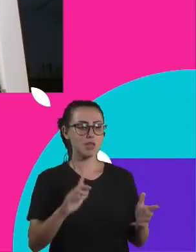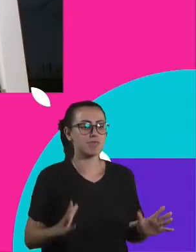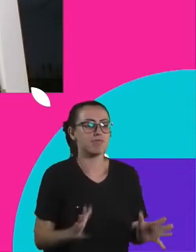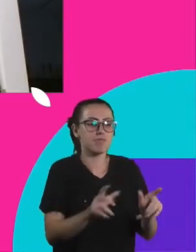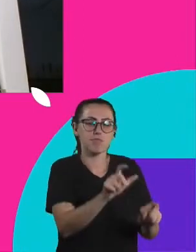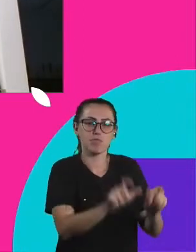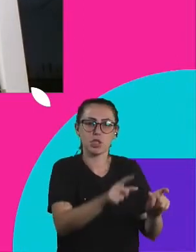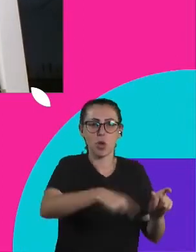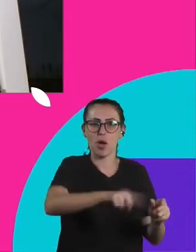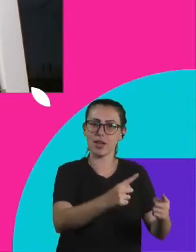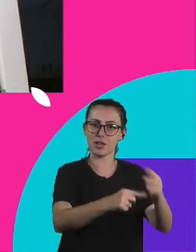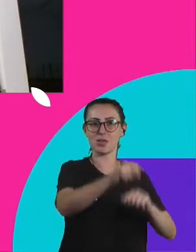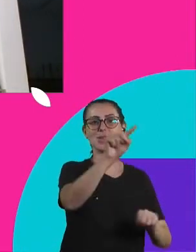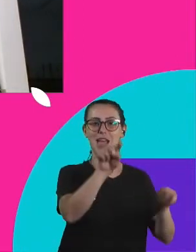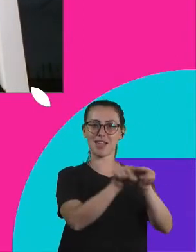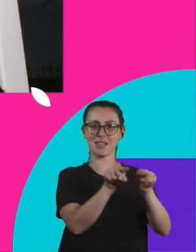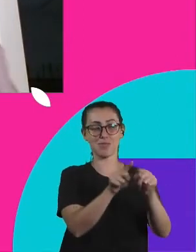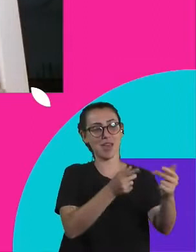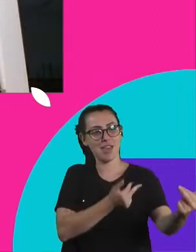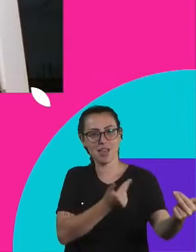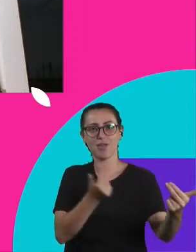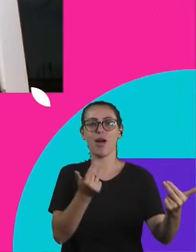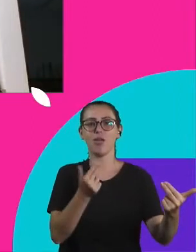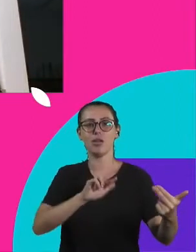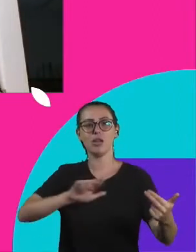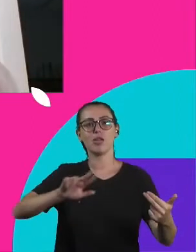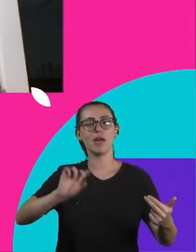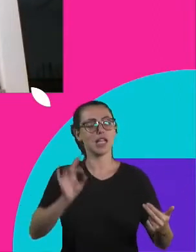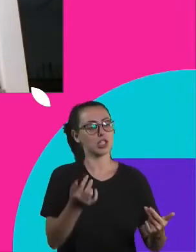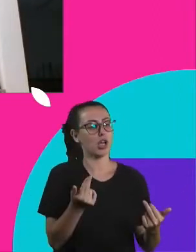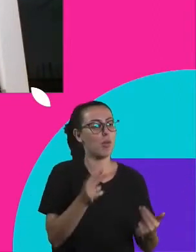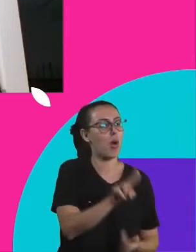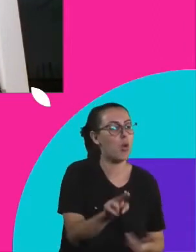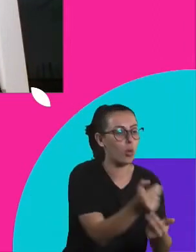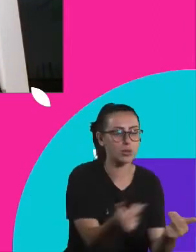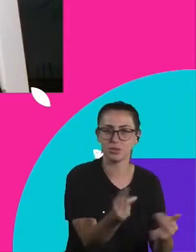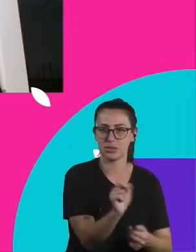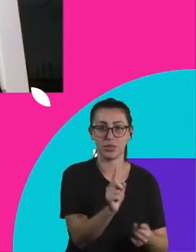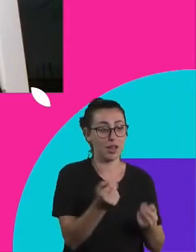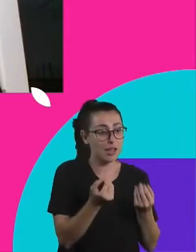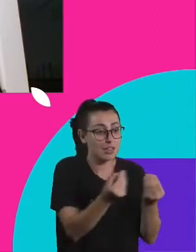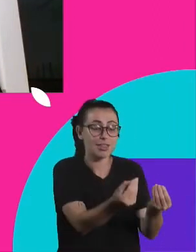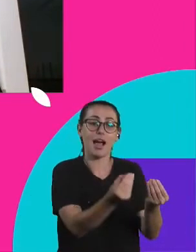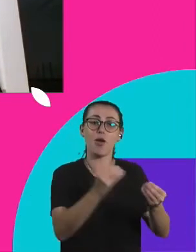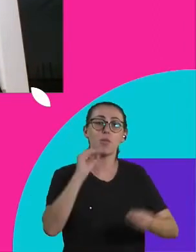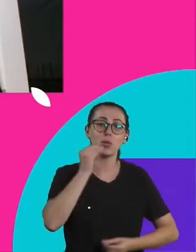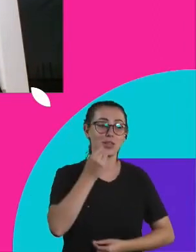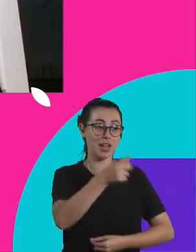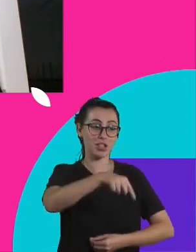essas pessoas, e elas não apenas consumam, que elas possam também fazer gestão daquilo que elas consomem. Isso sim é